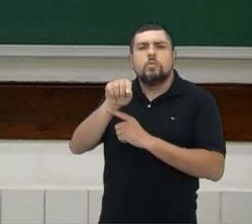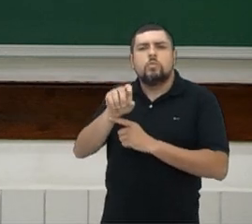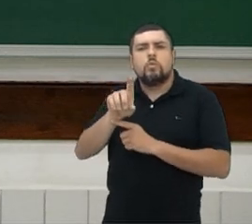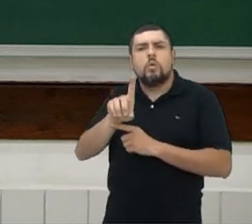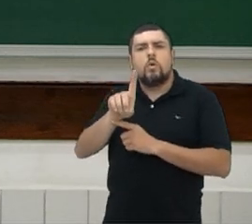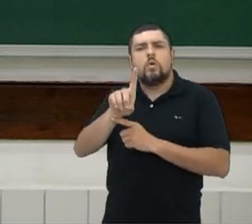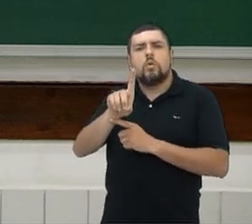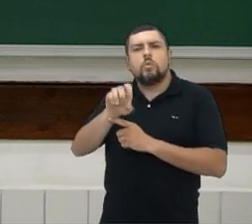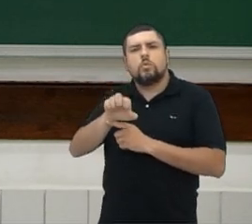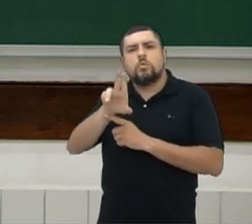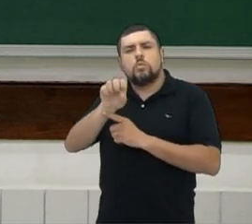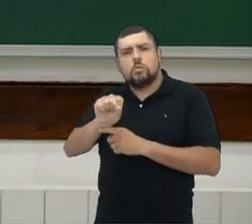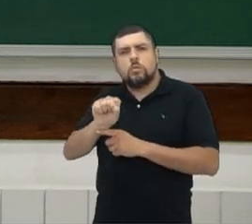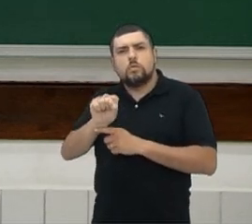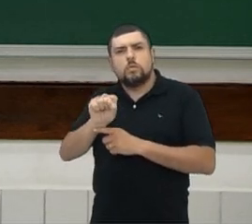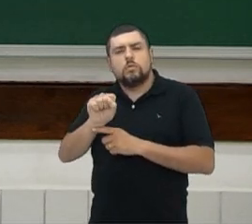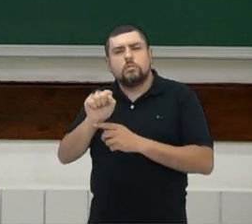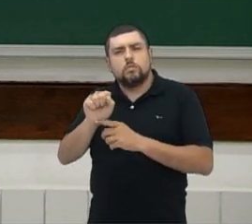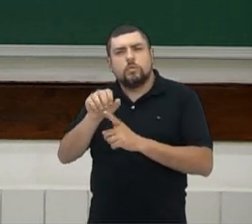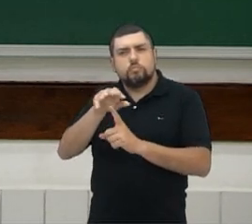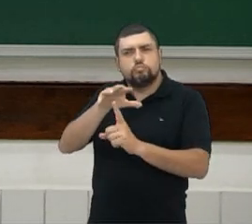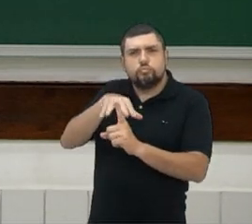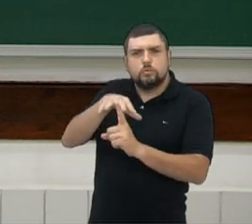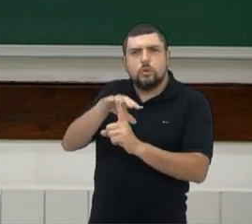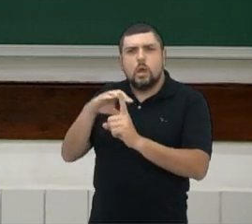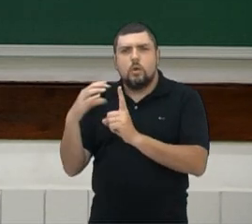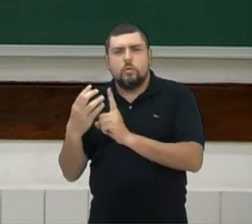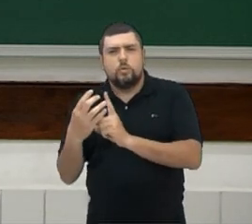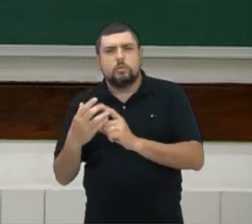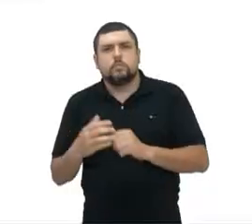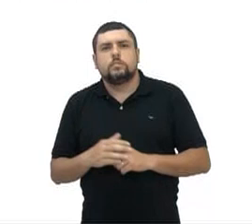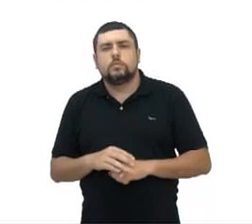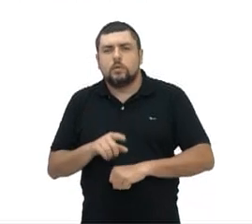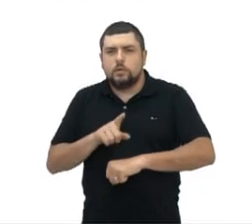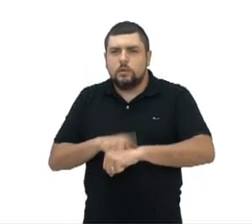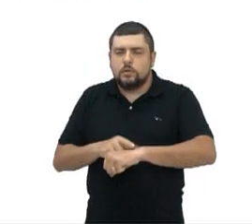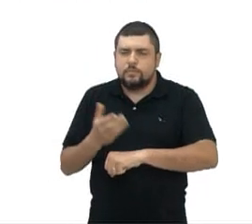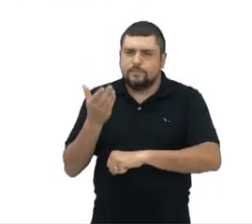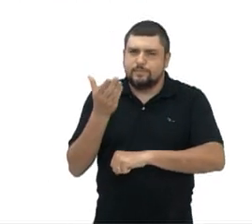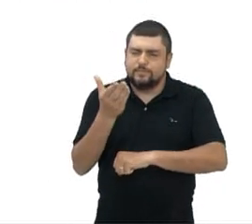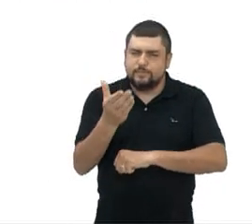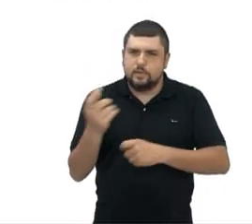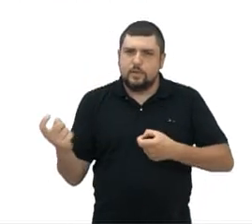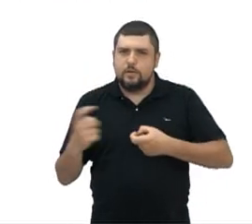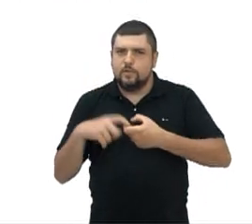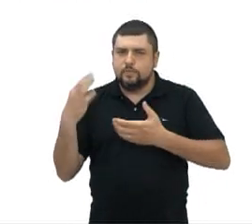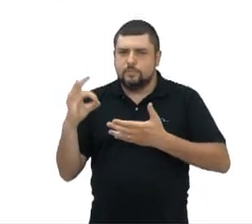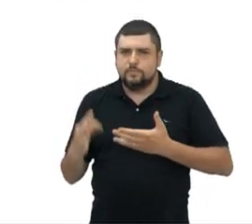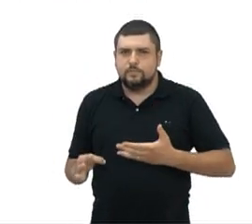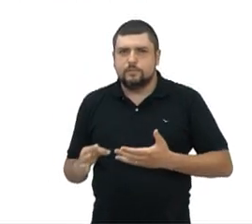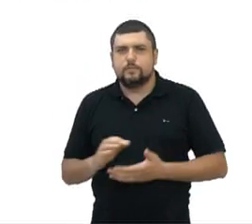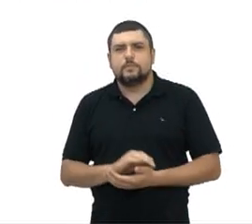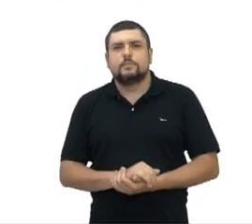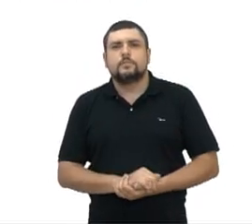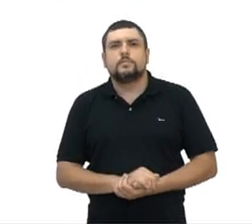para ser cultuado? Faça esse link. Vocês vão ter uns minutinhos e daqui a pouquinho nós retornamos aí para corrigir junto.